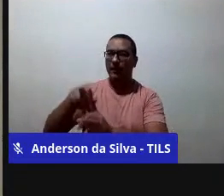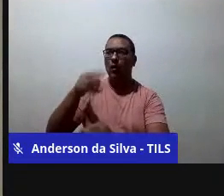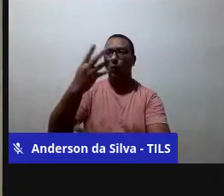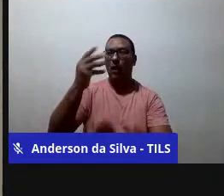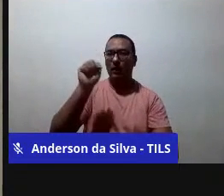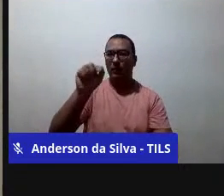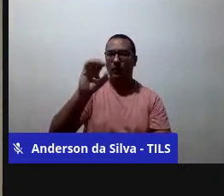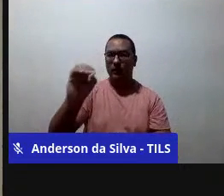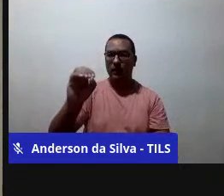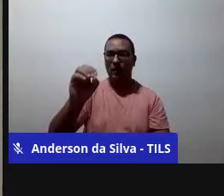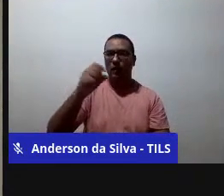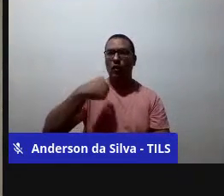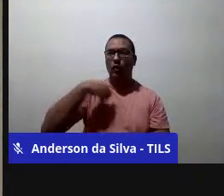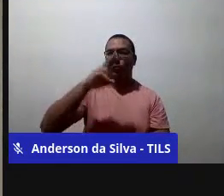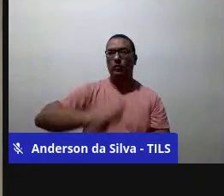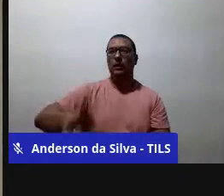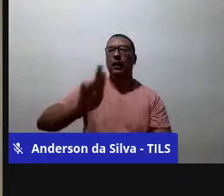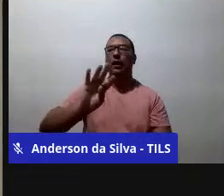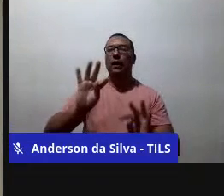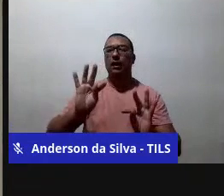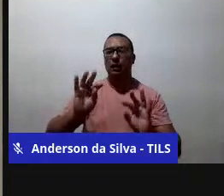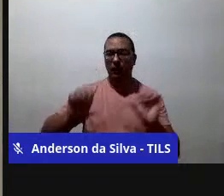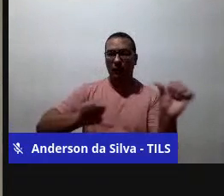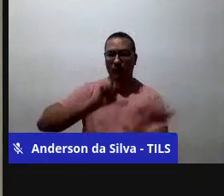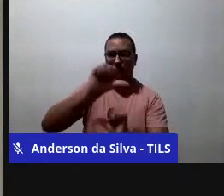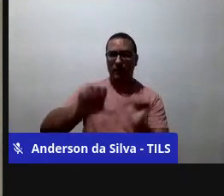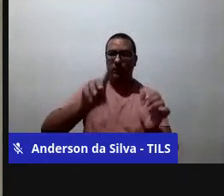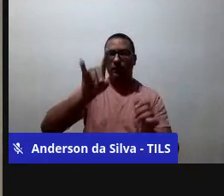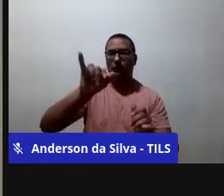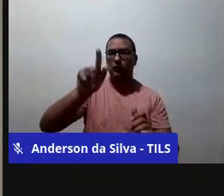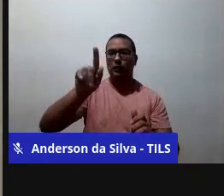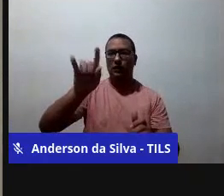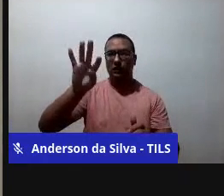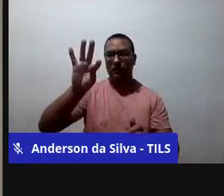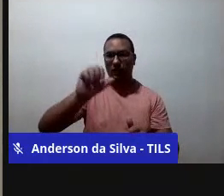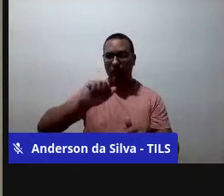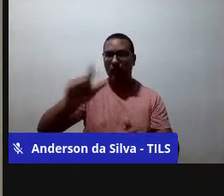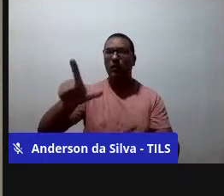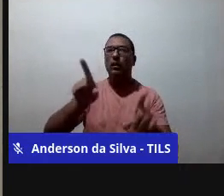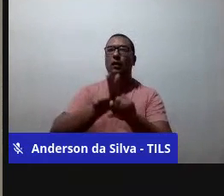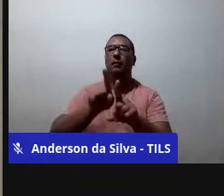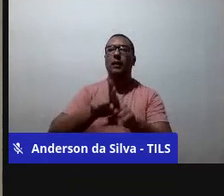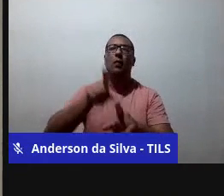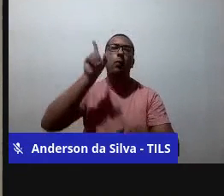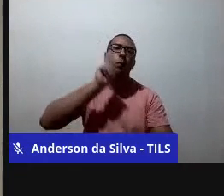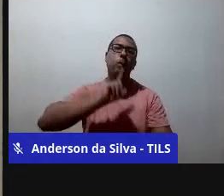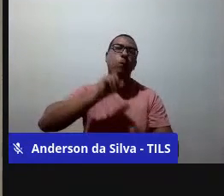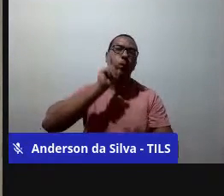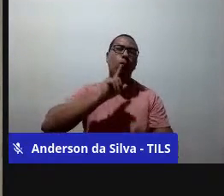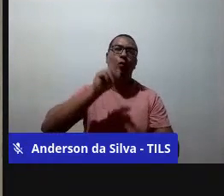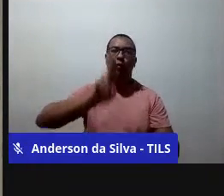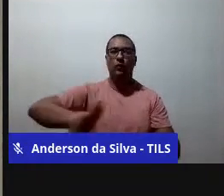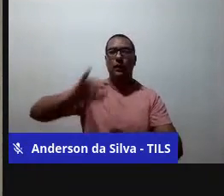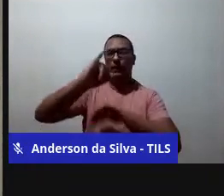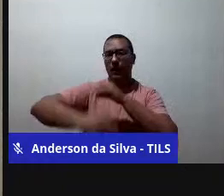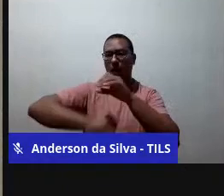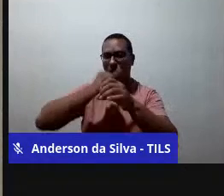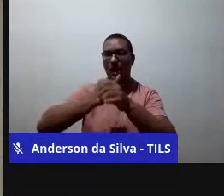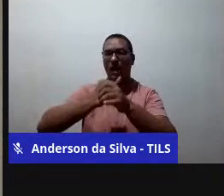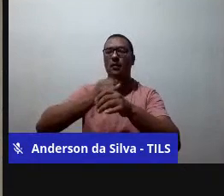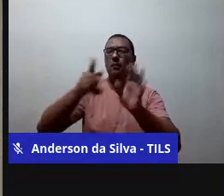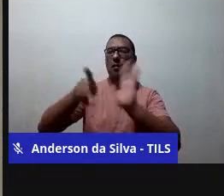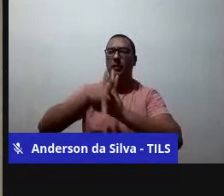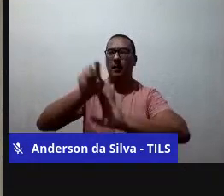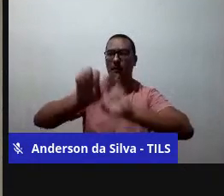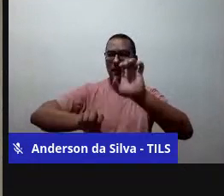nós chamamos de transformação digital. De fato, nos Estados Unidos, o termo é mais internet industrial.